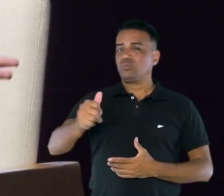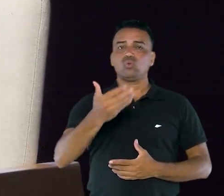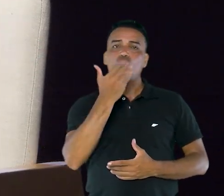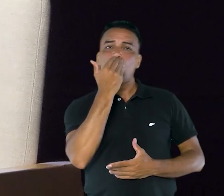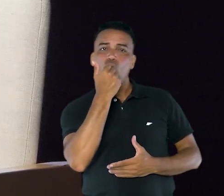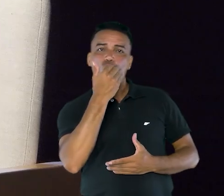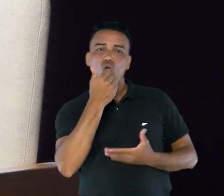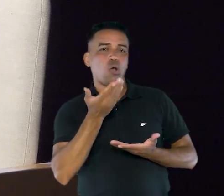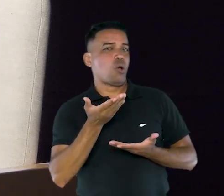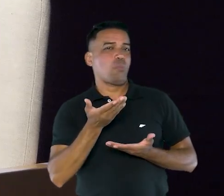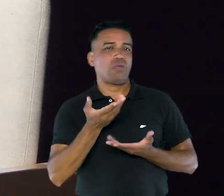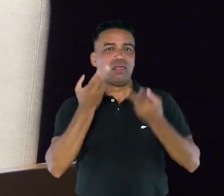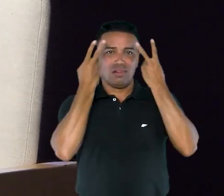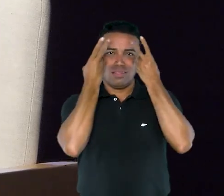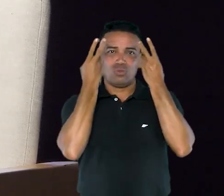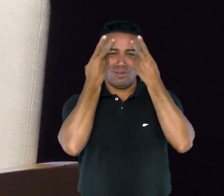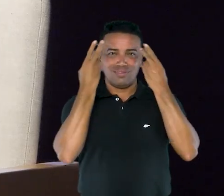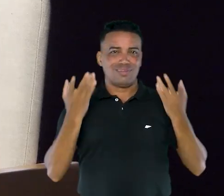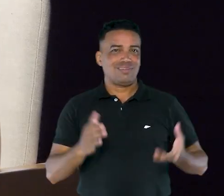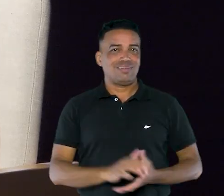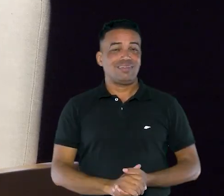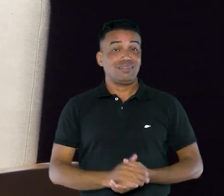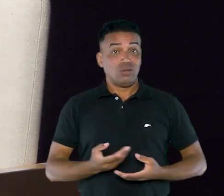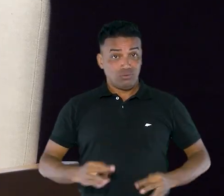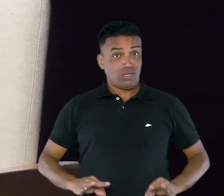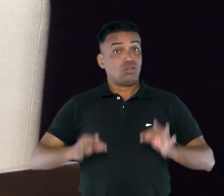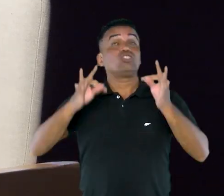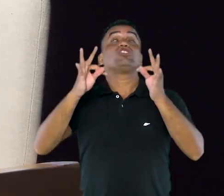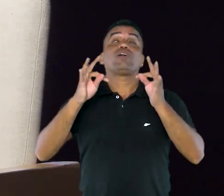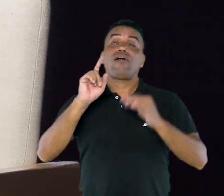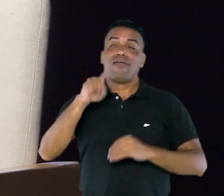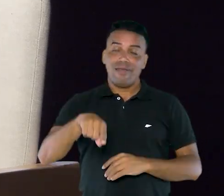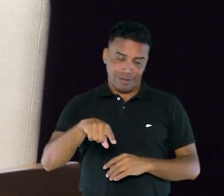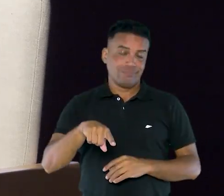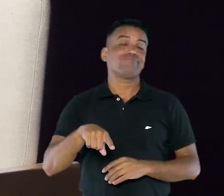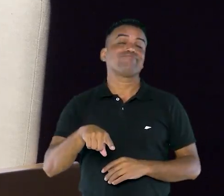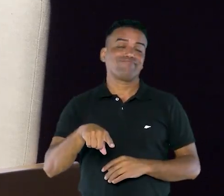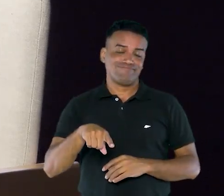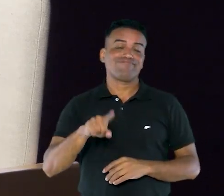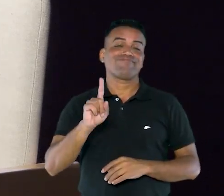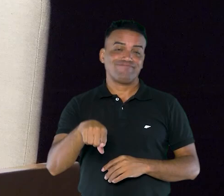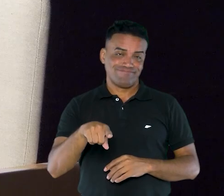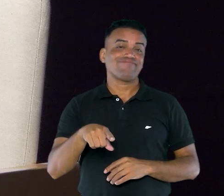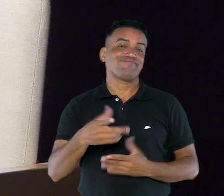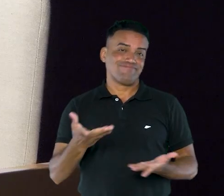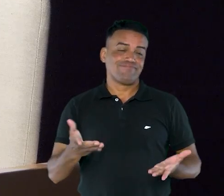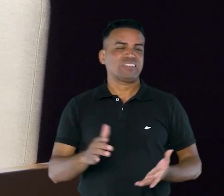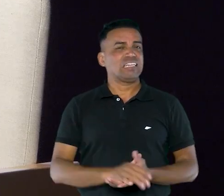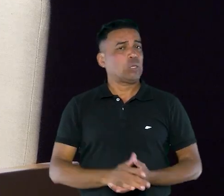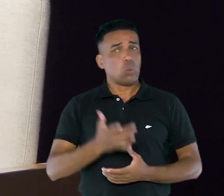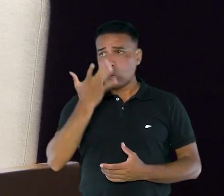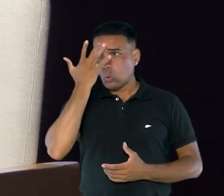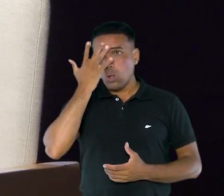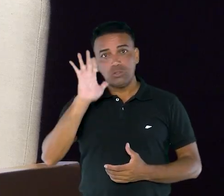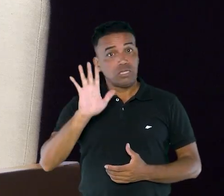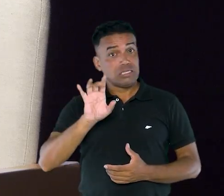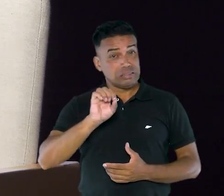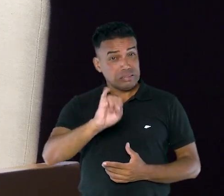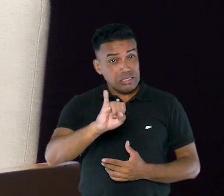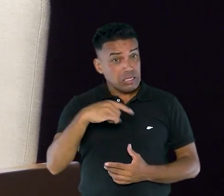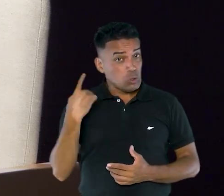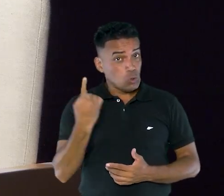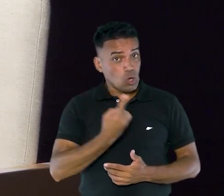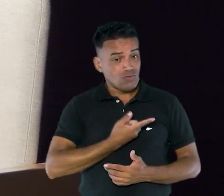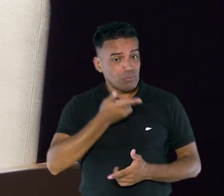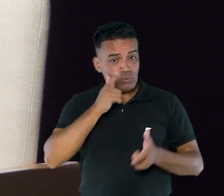super naturalizado. Né? E assim, a tecnologia caminha assim. Então, eu não sei se a gente